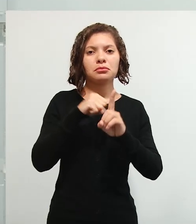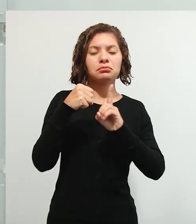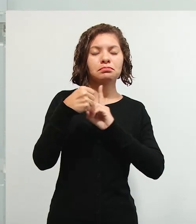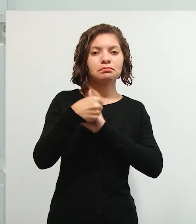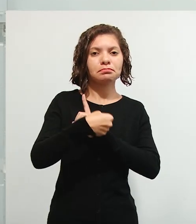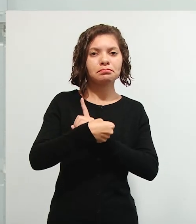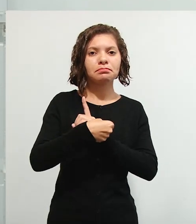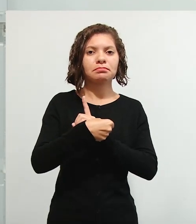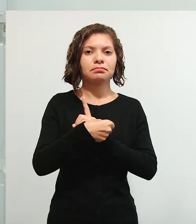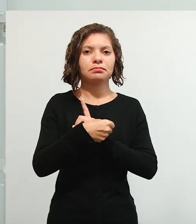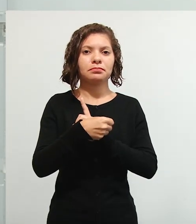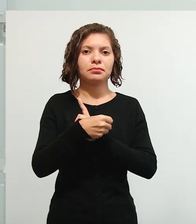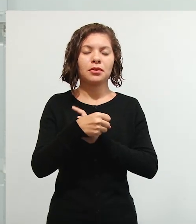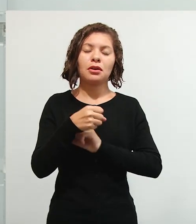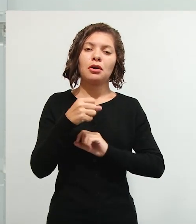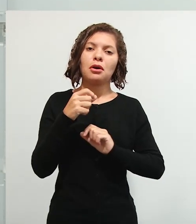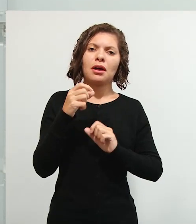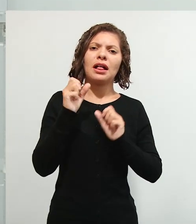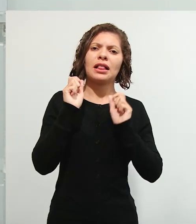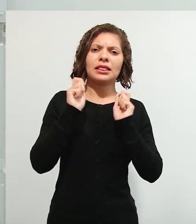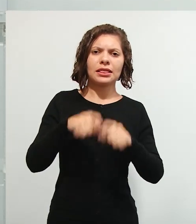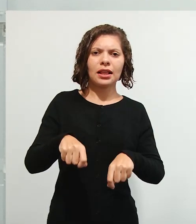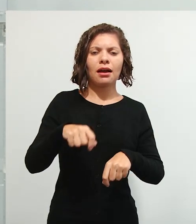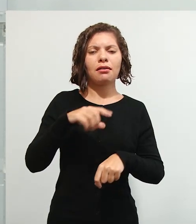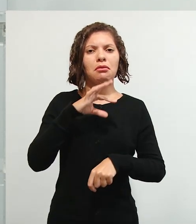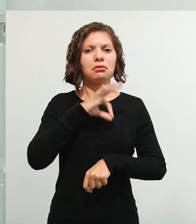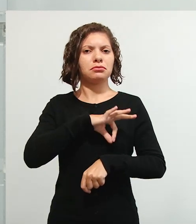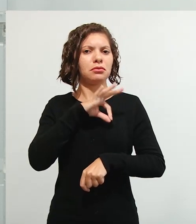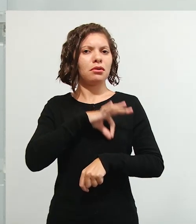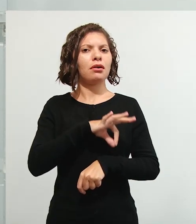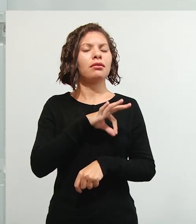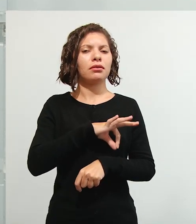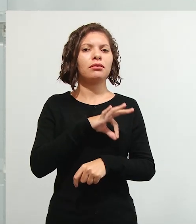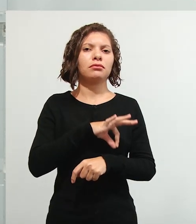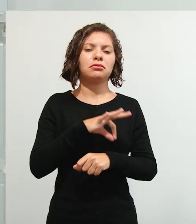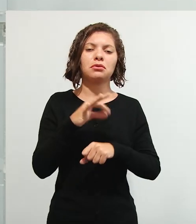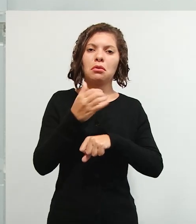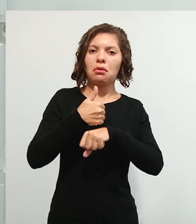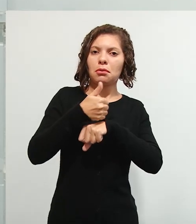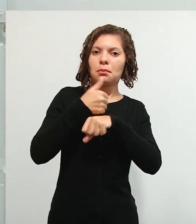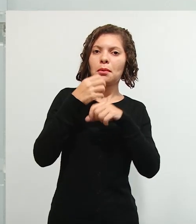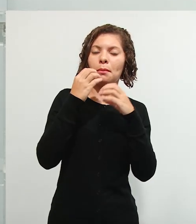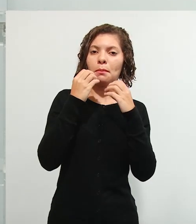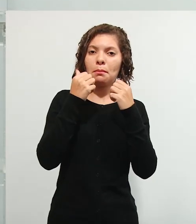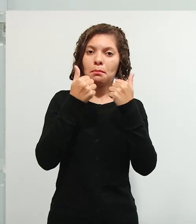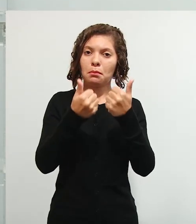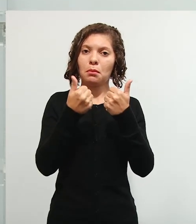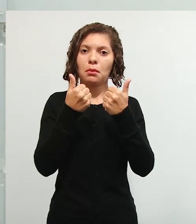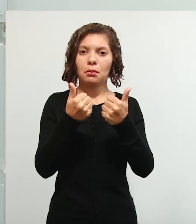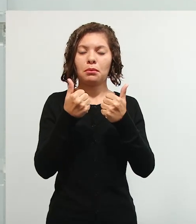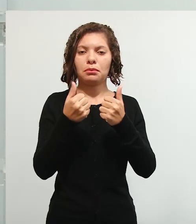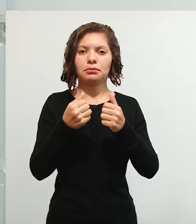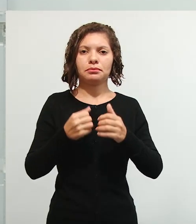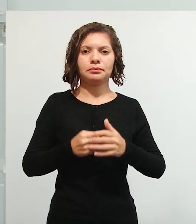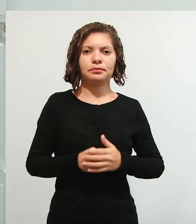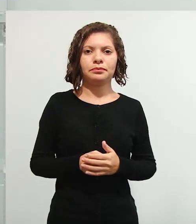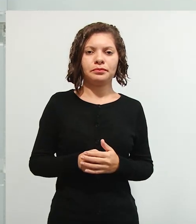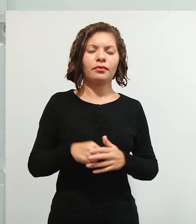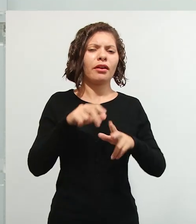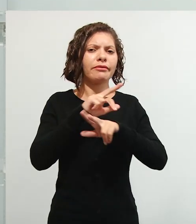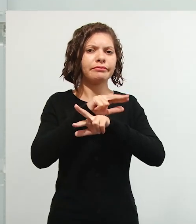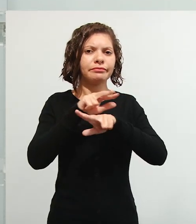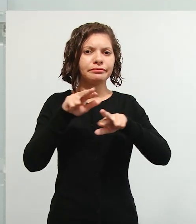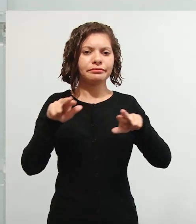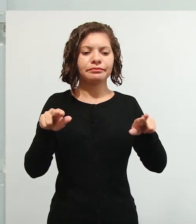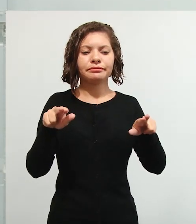social ascendente. Ter maiores salários, ocupar postos de maior prestígio, de maior poder e assim